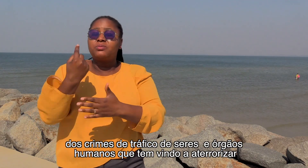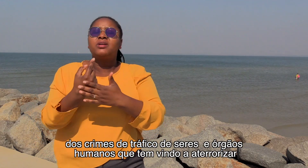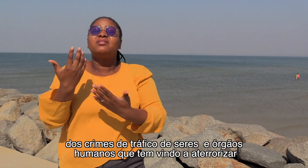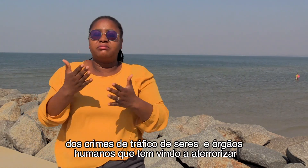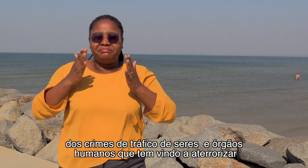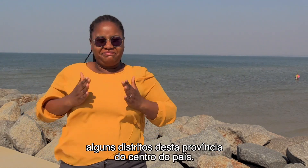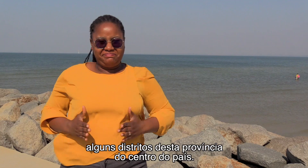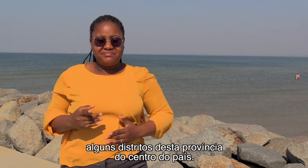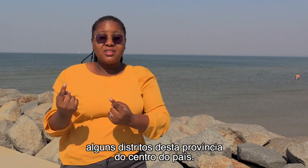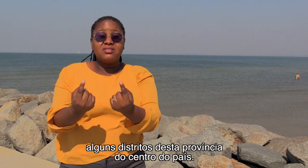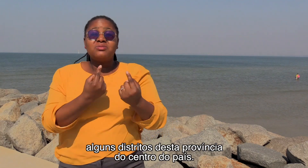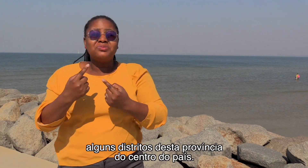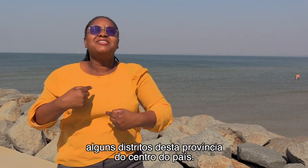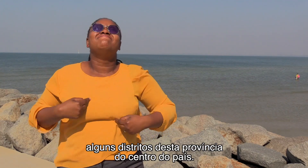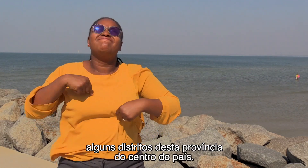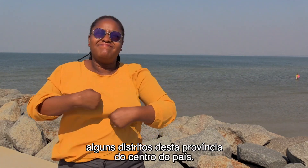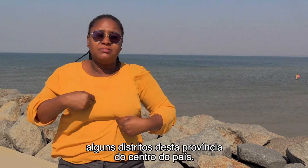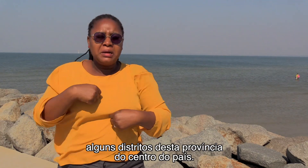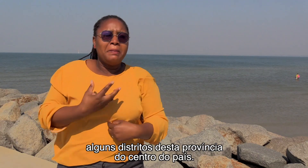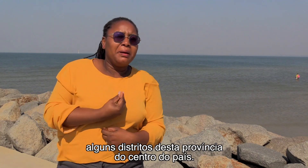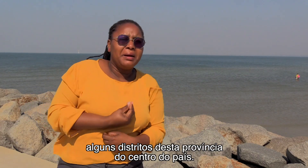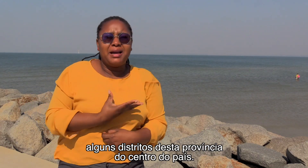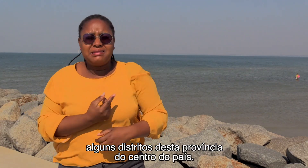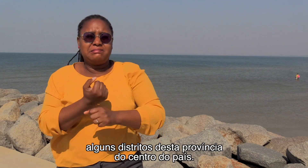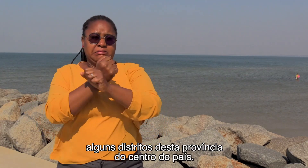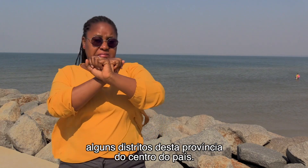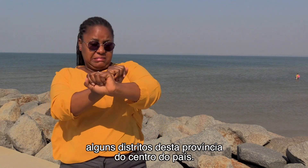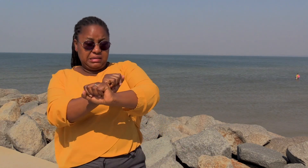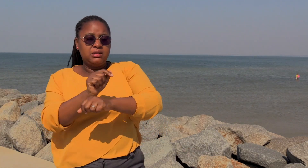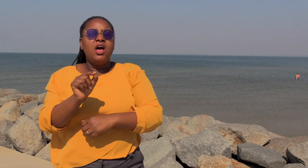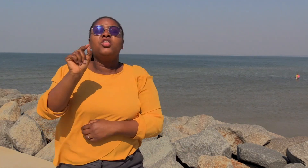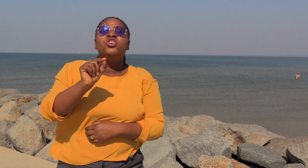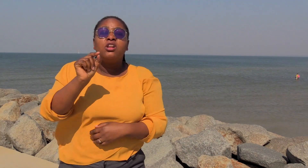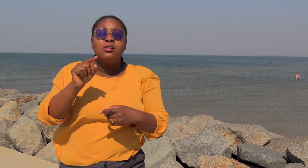vindo a aterrorizar alguns distritos desta província do centro do país.